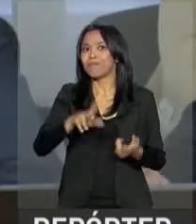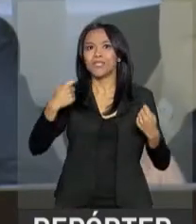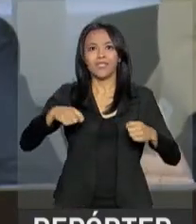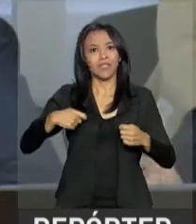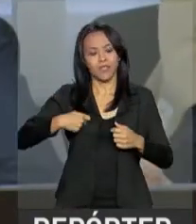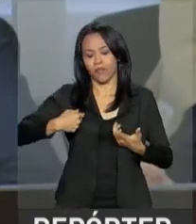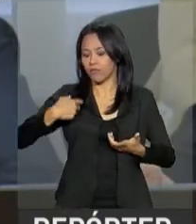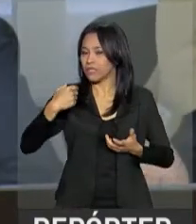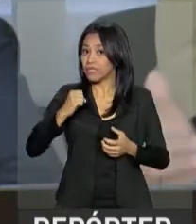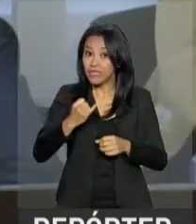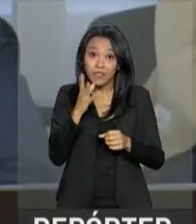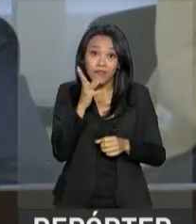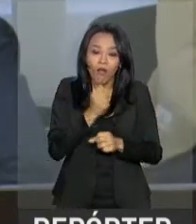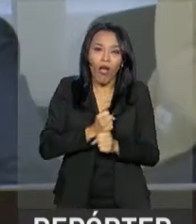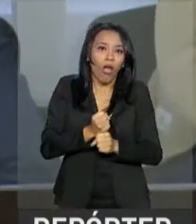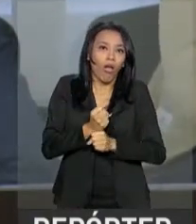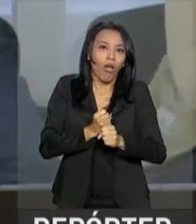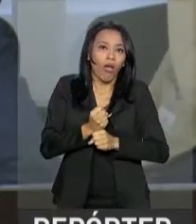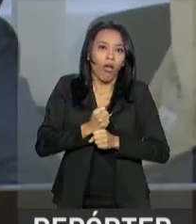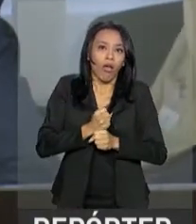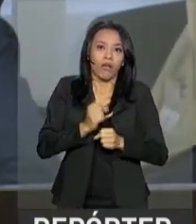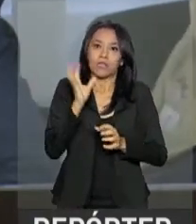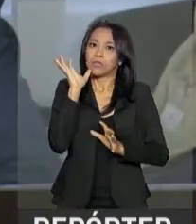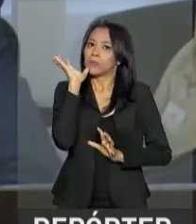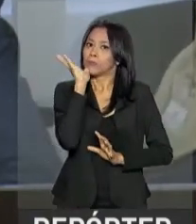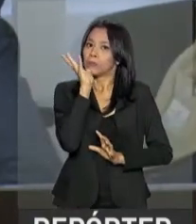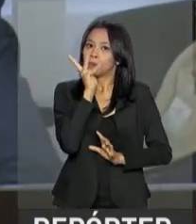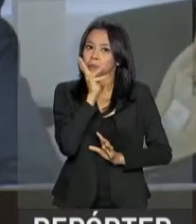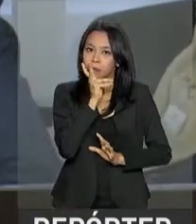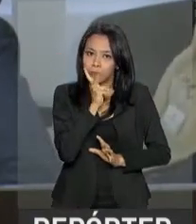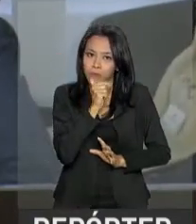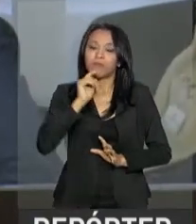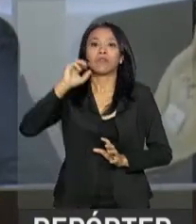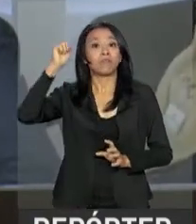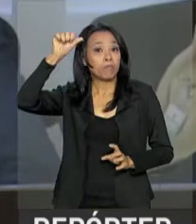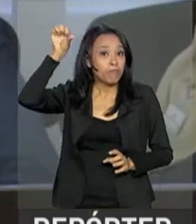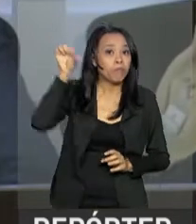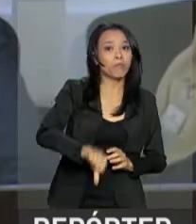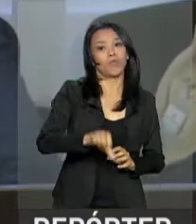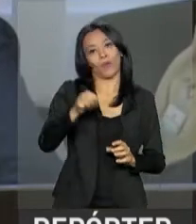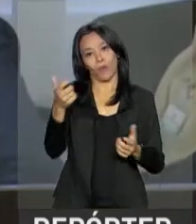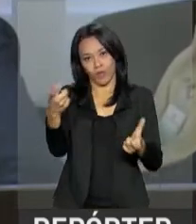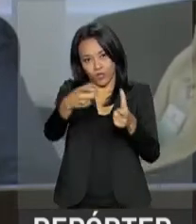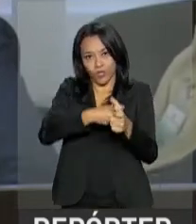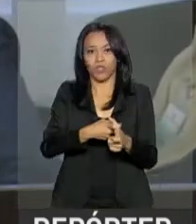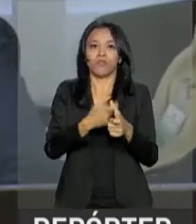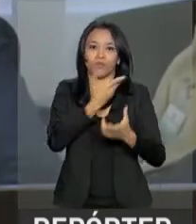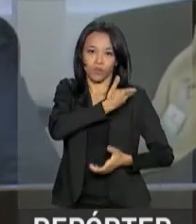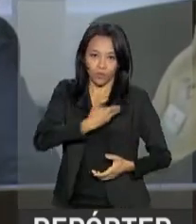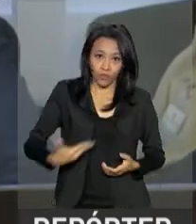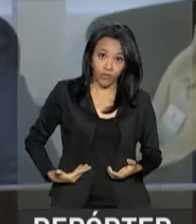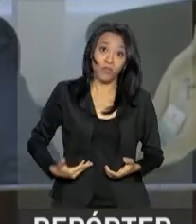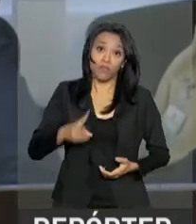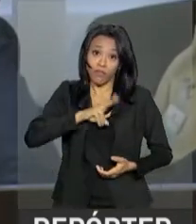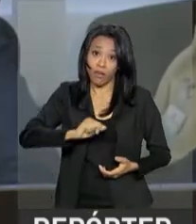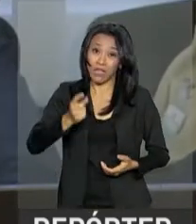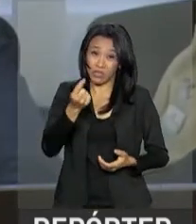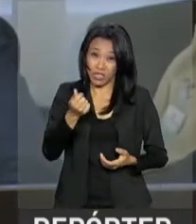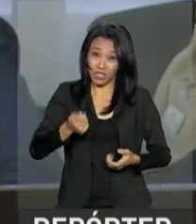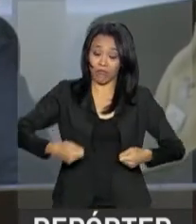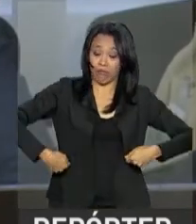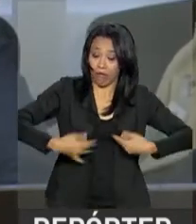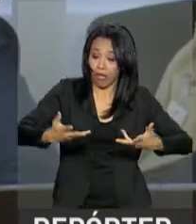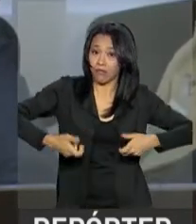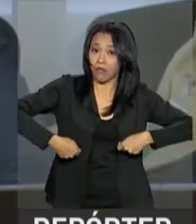ao longo do tempo então se não enfrentarmos a questão previdenciária despesa pública continuará crescendo e não